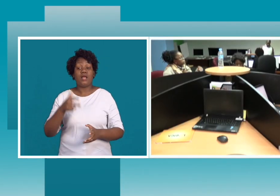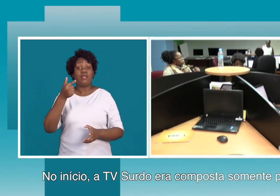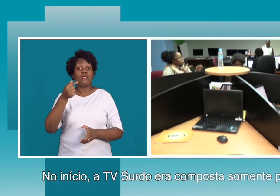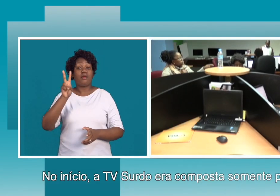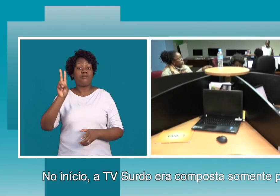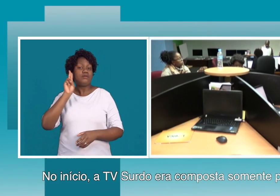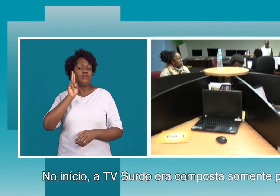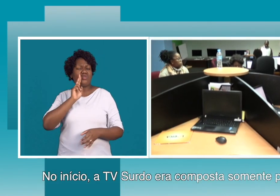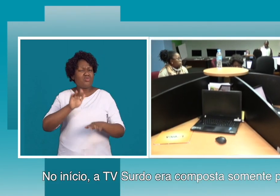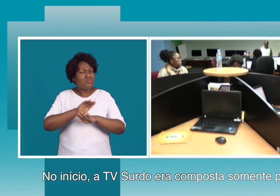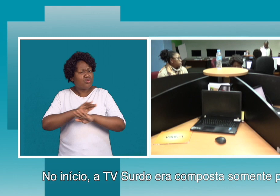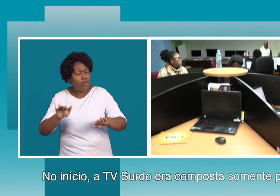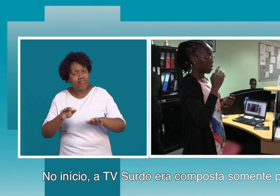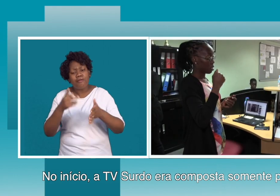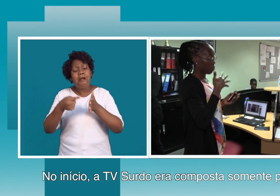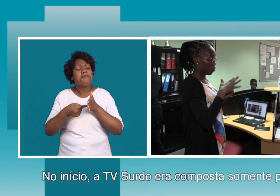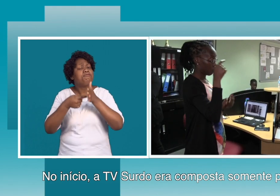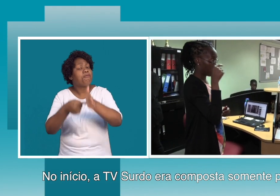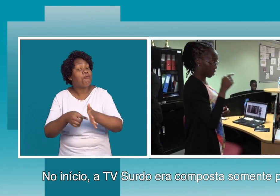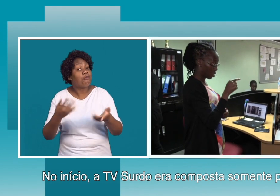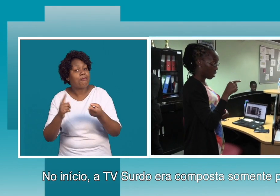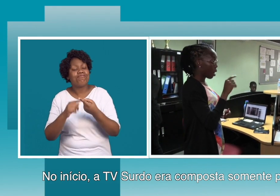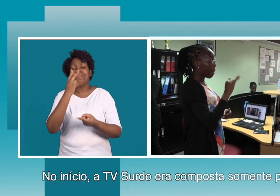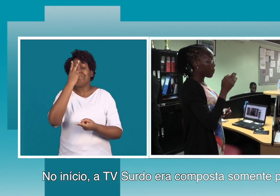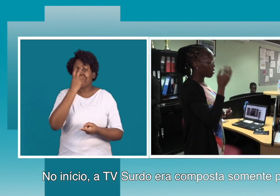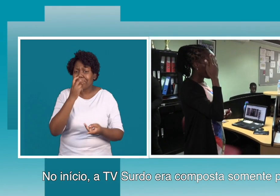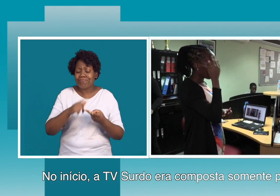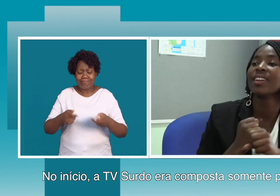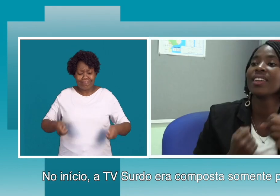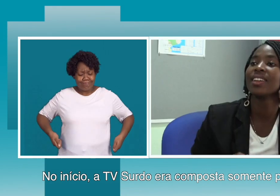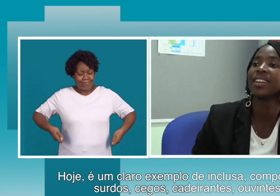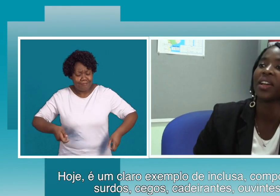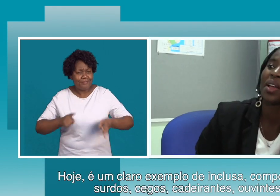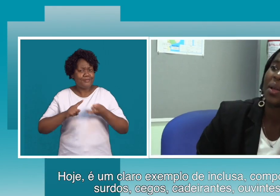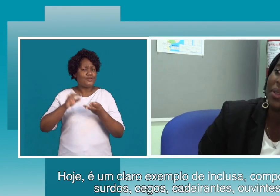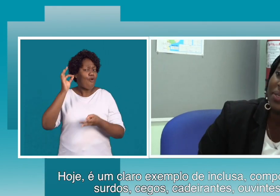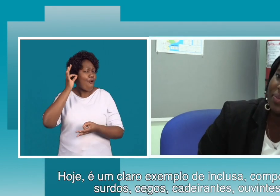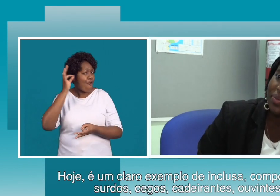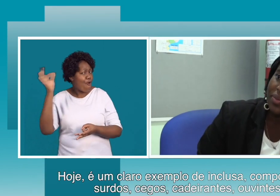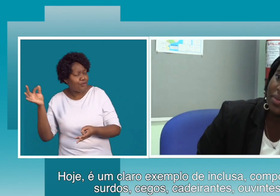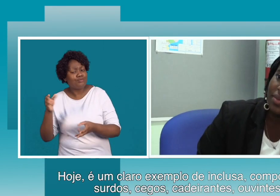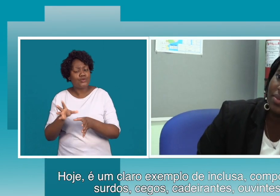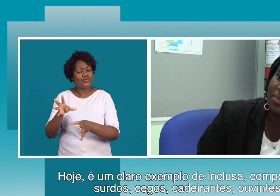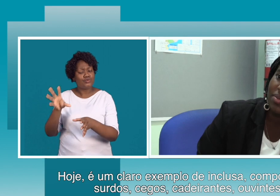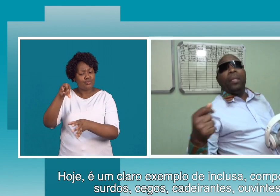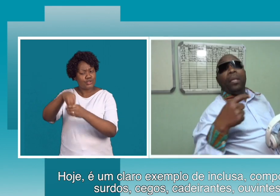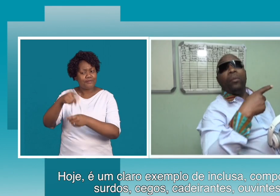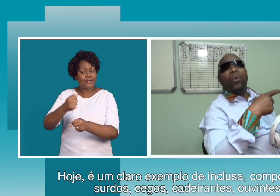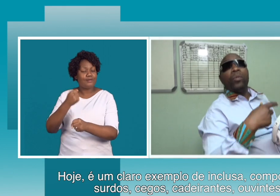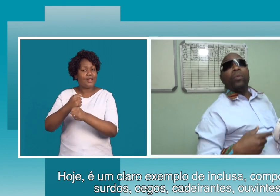Inicialmente, a TV surdo era composta apenas por surdos. Hoje, é um claro exemplo de inclusão,